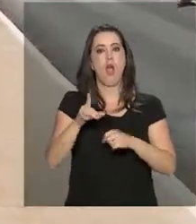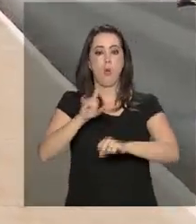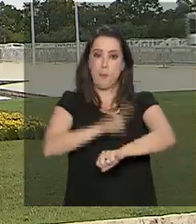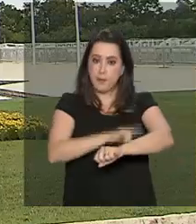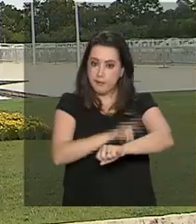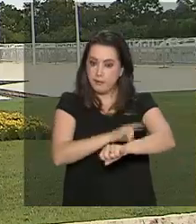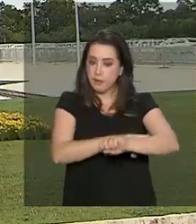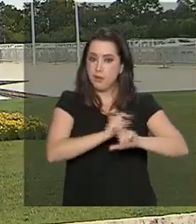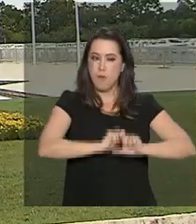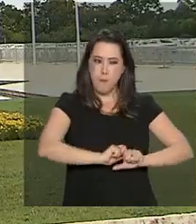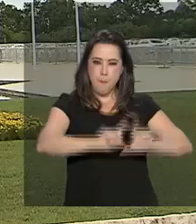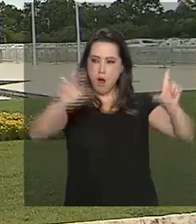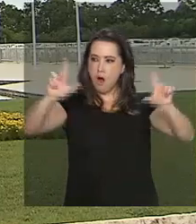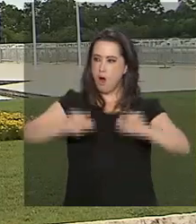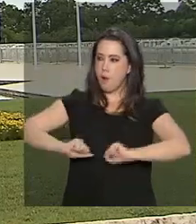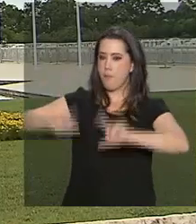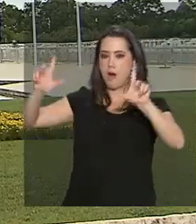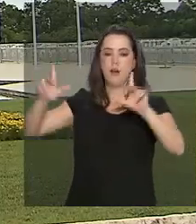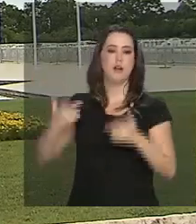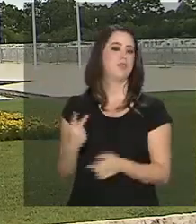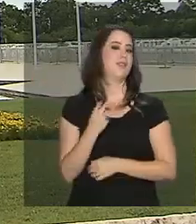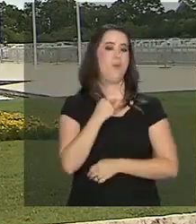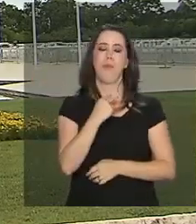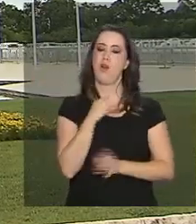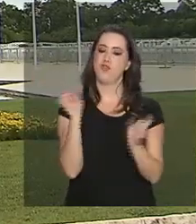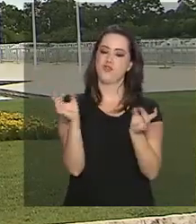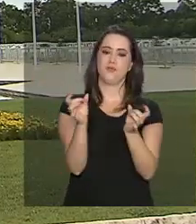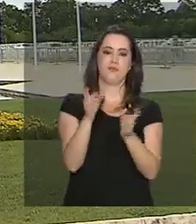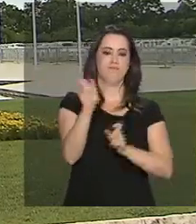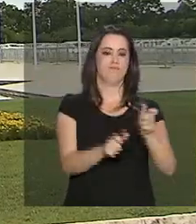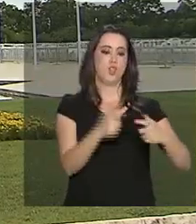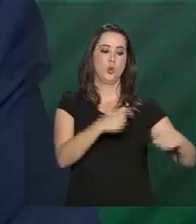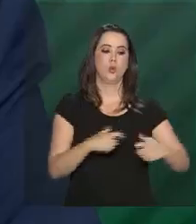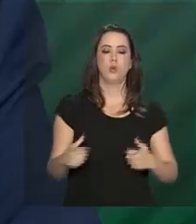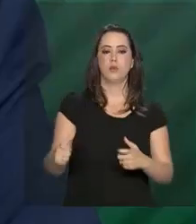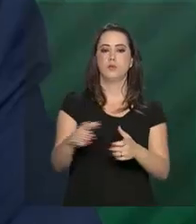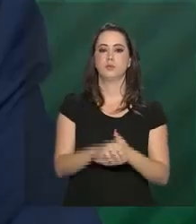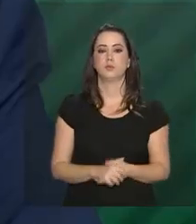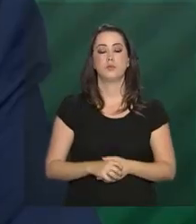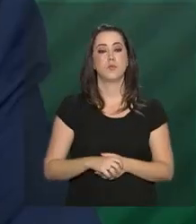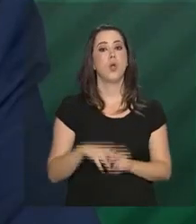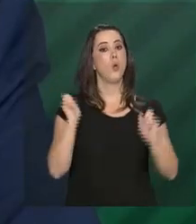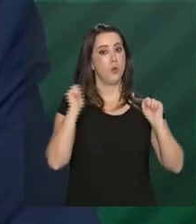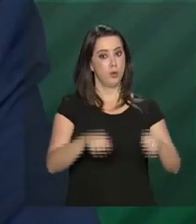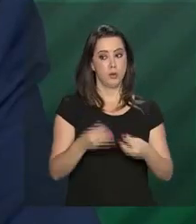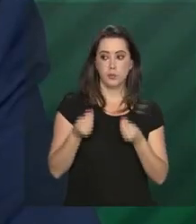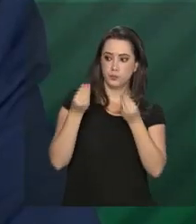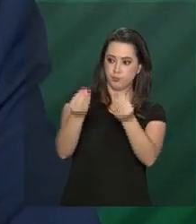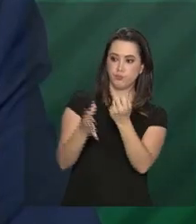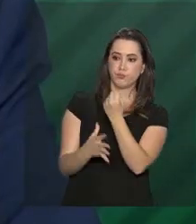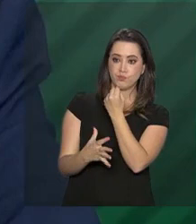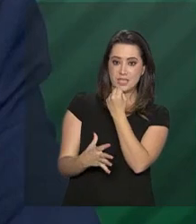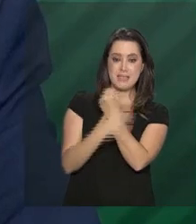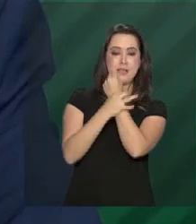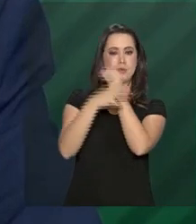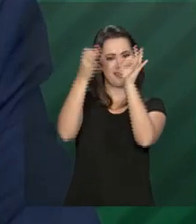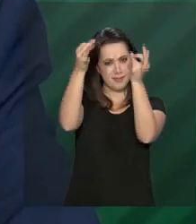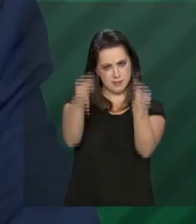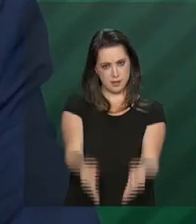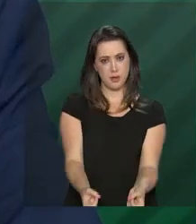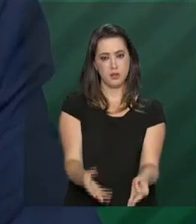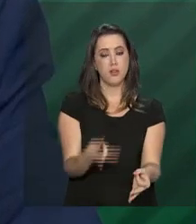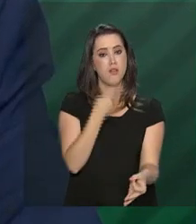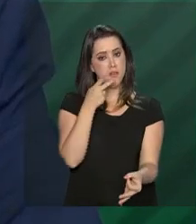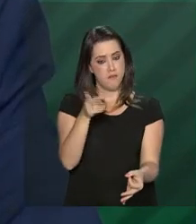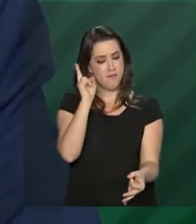festa não serão permitidos vendedores ambulantes no espaço o que a gente pode assegurar e eu gostaria que de